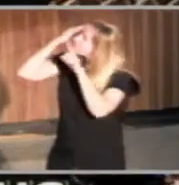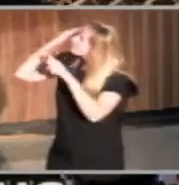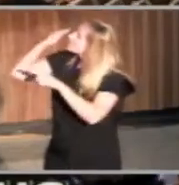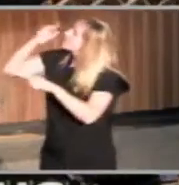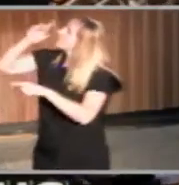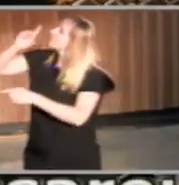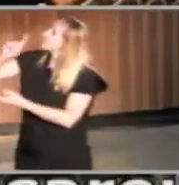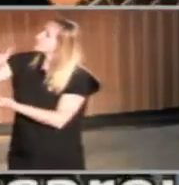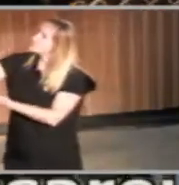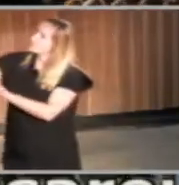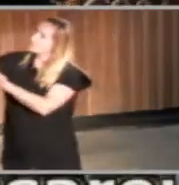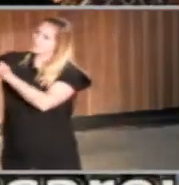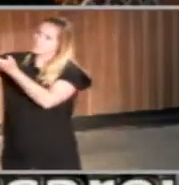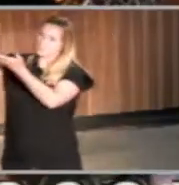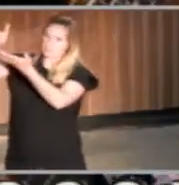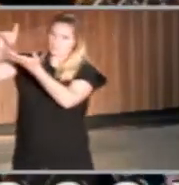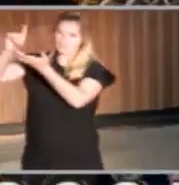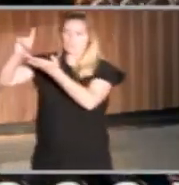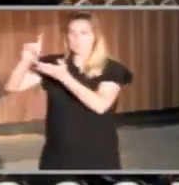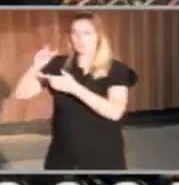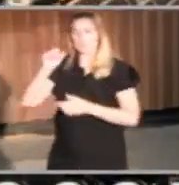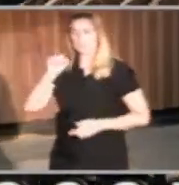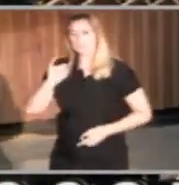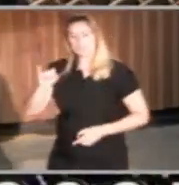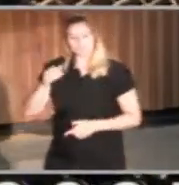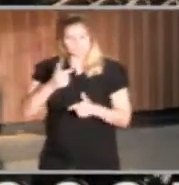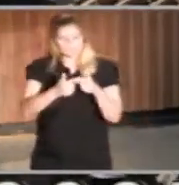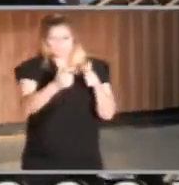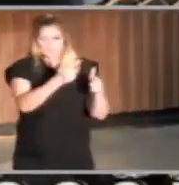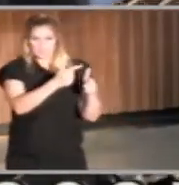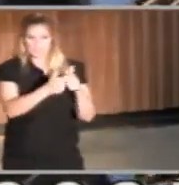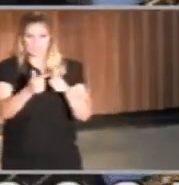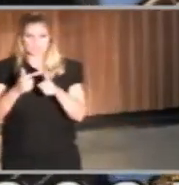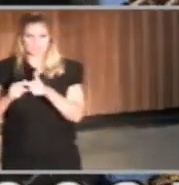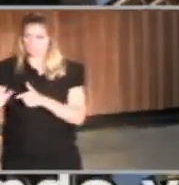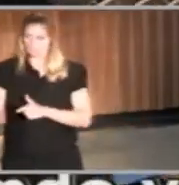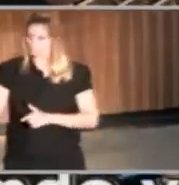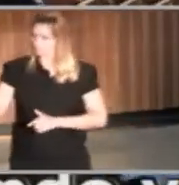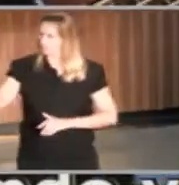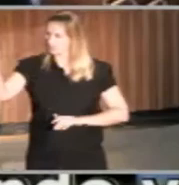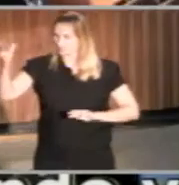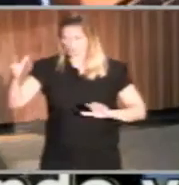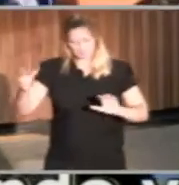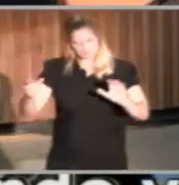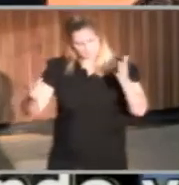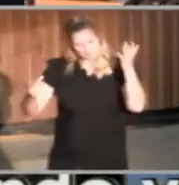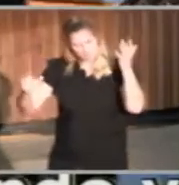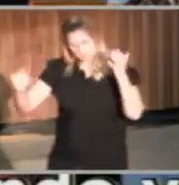trovão e o mar se erguendo